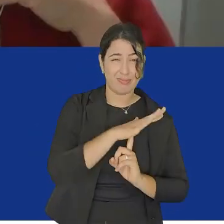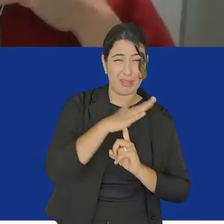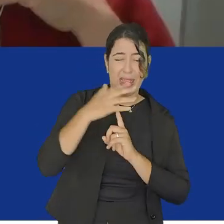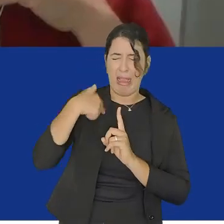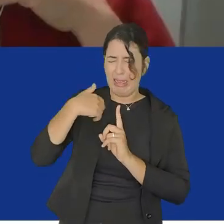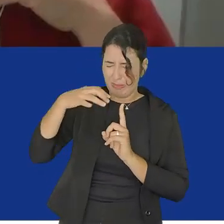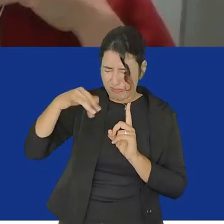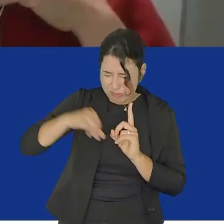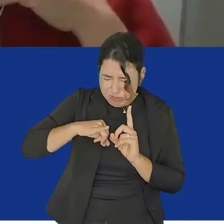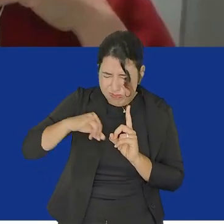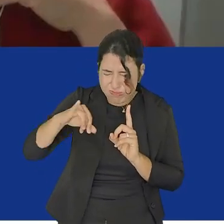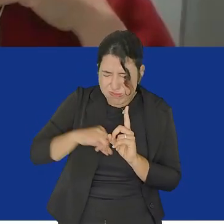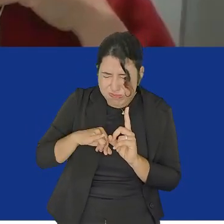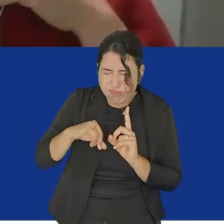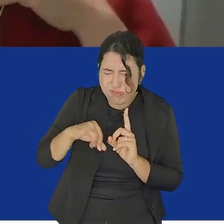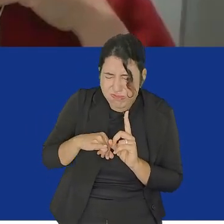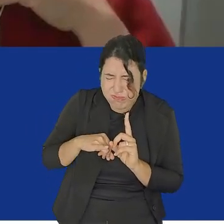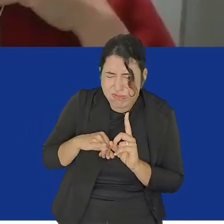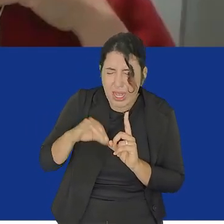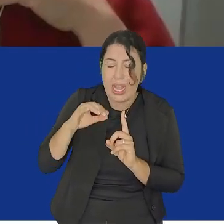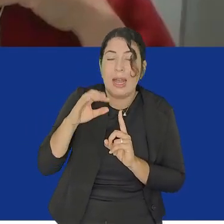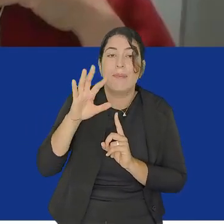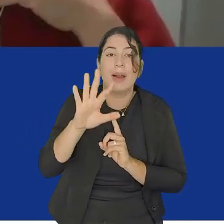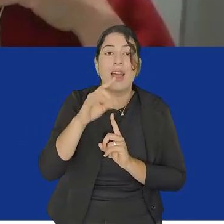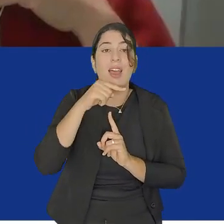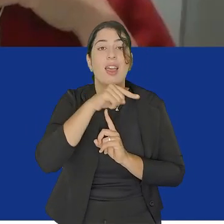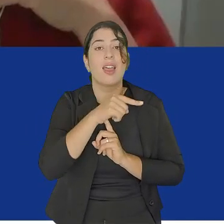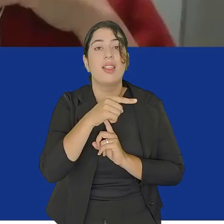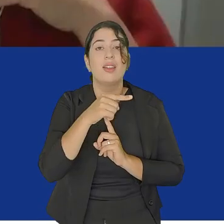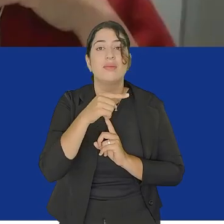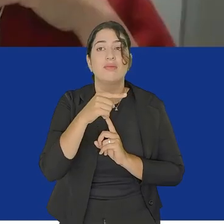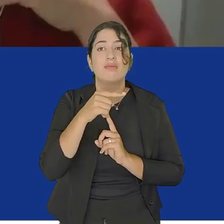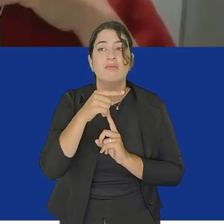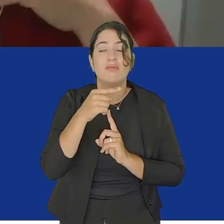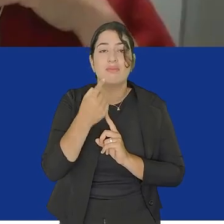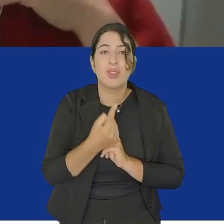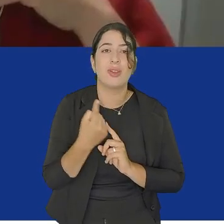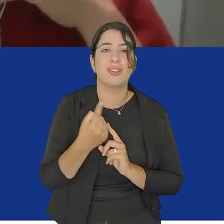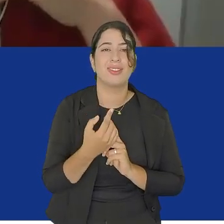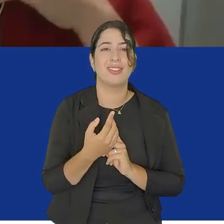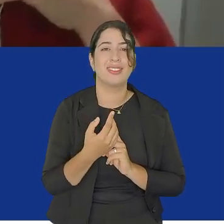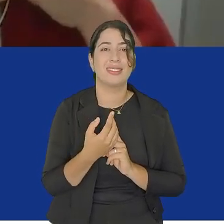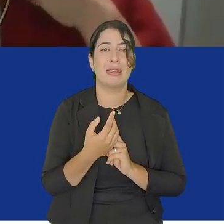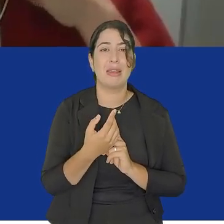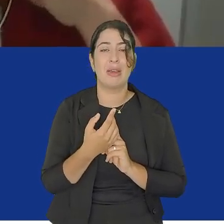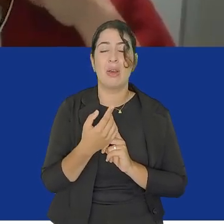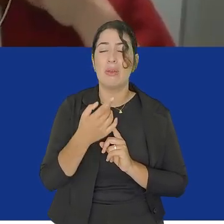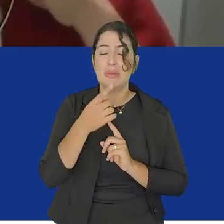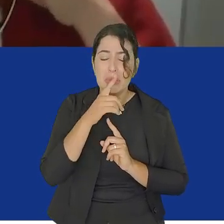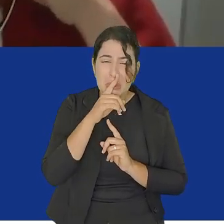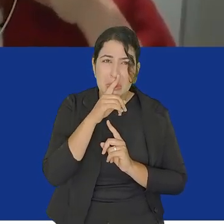você está passando por uma situação de assédio, de desrespeito, de constrangimento, de discriminação, não fique